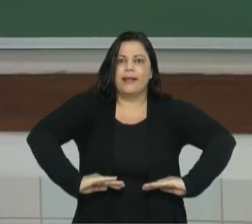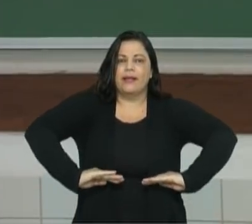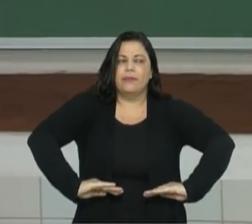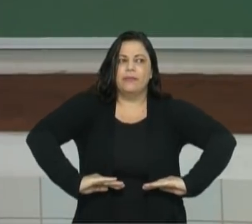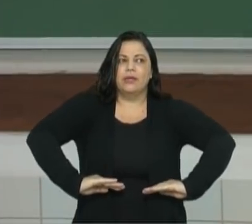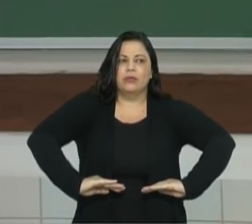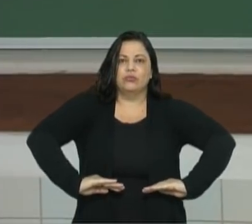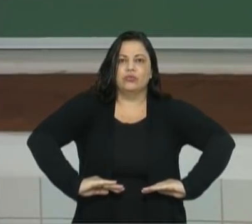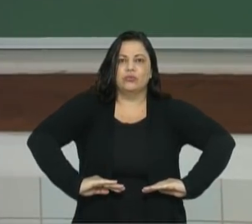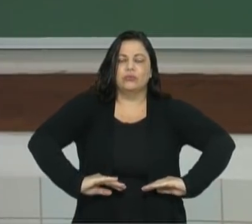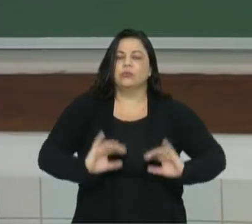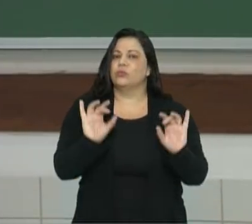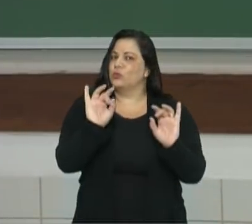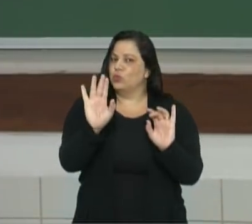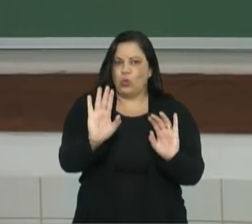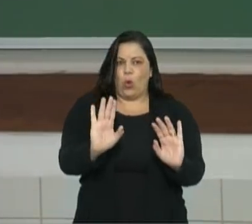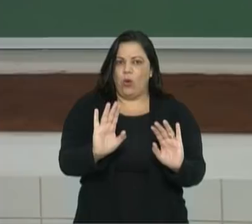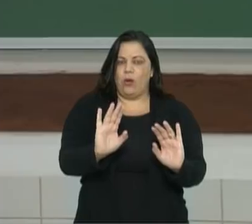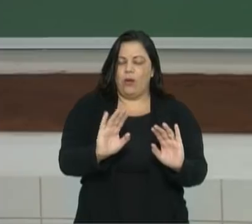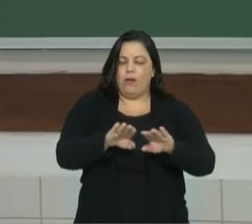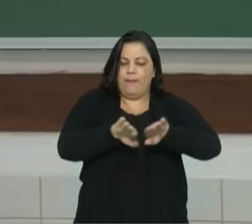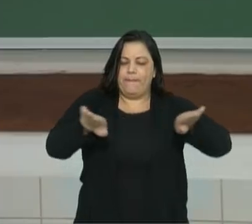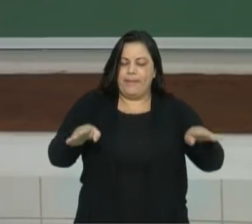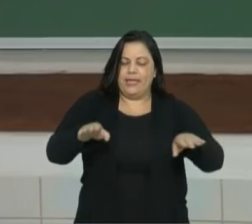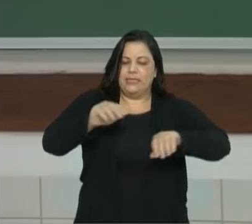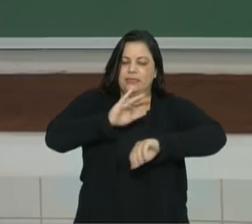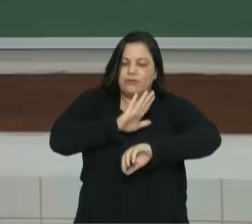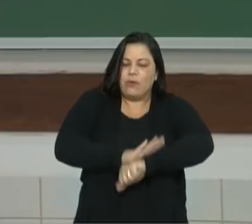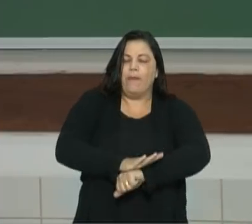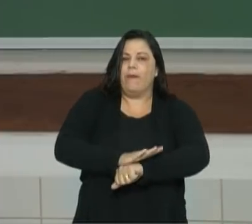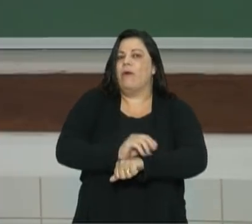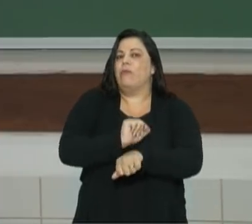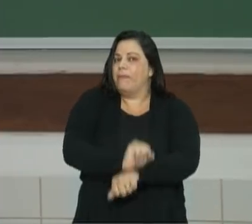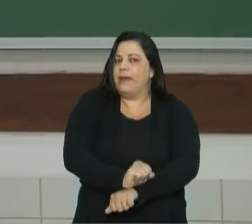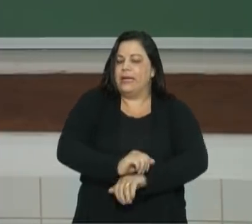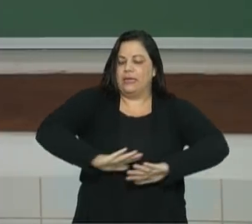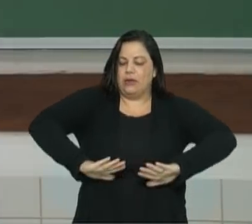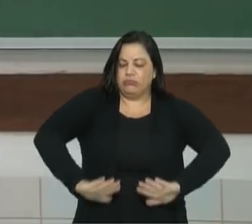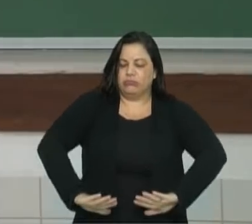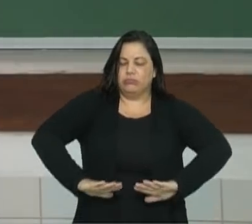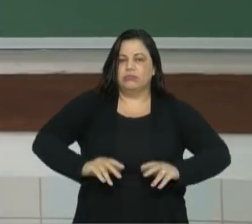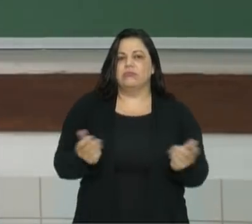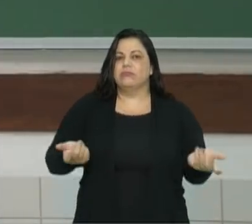houve deslocamento. Ela ficou parada, ela resistiu à minha força.